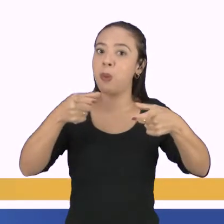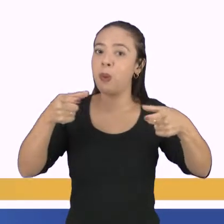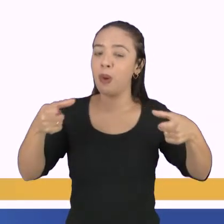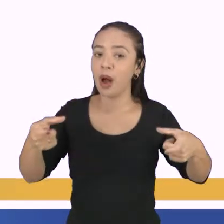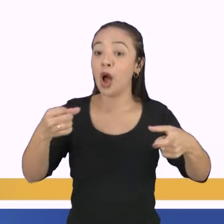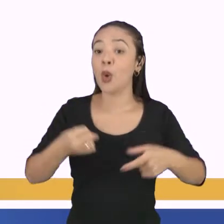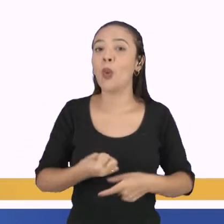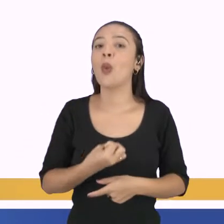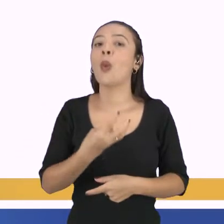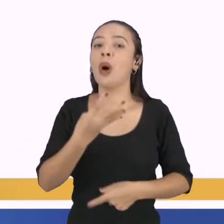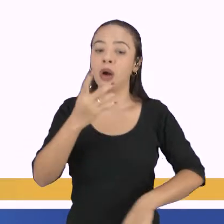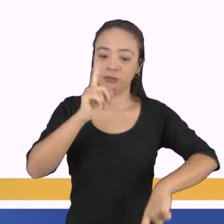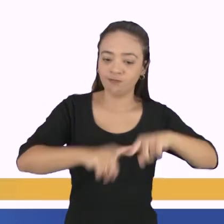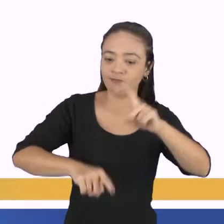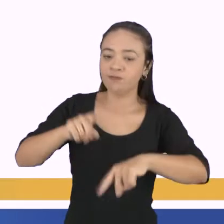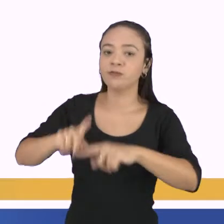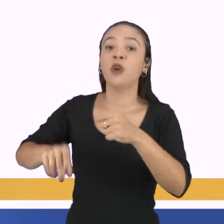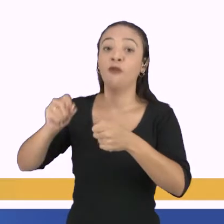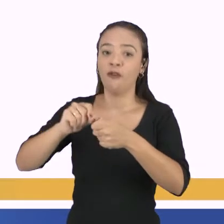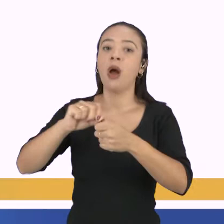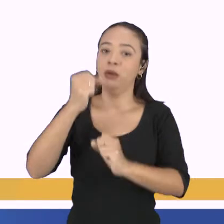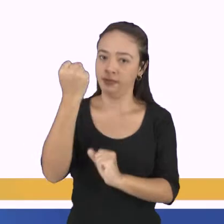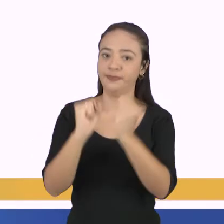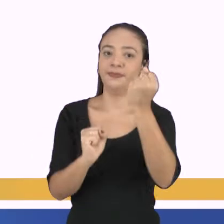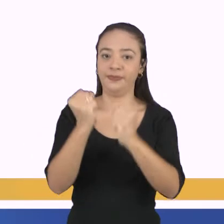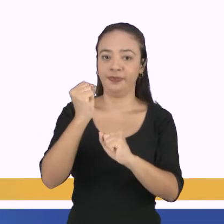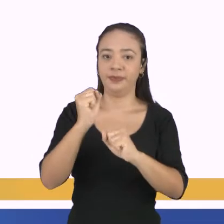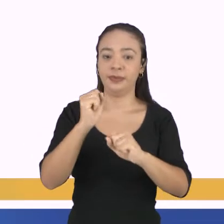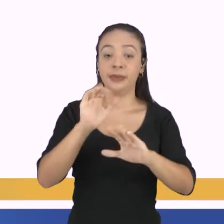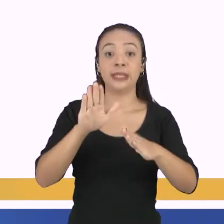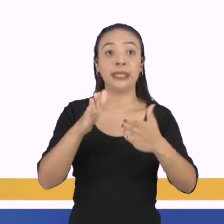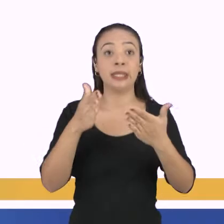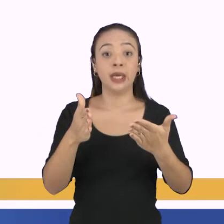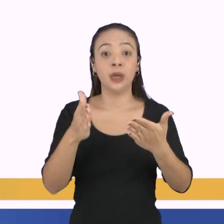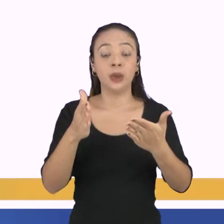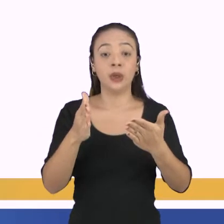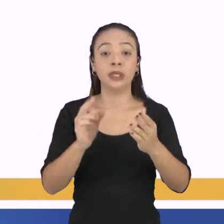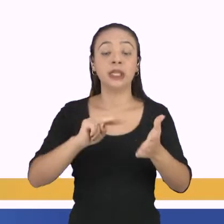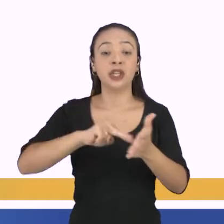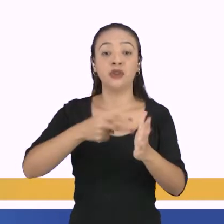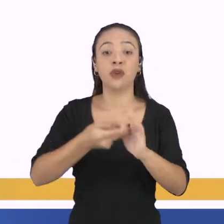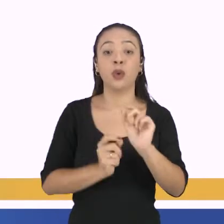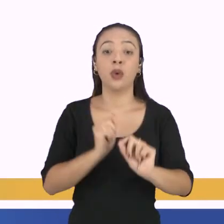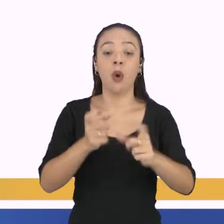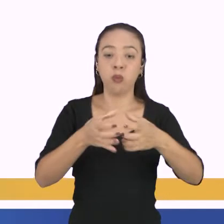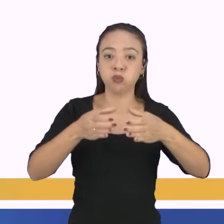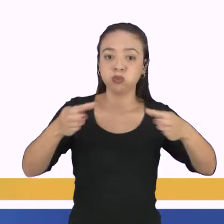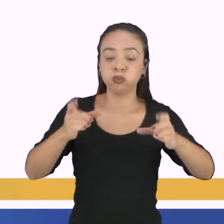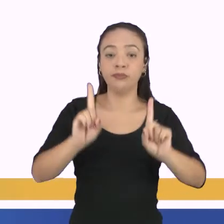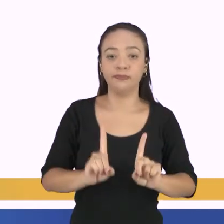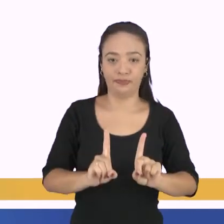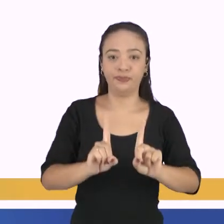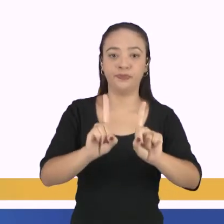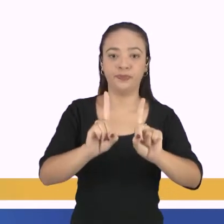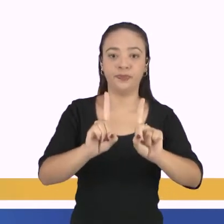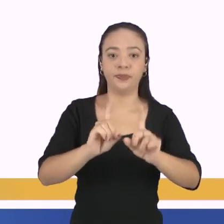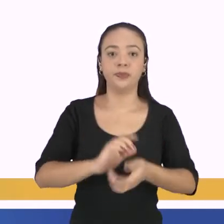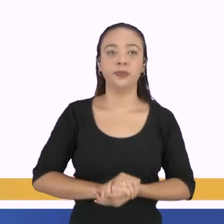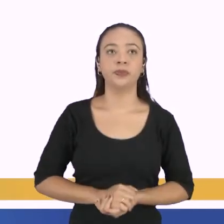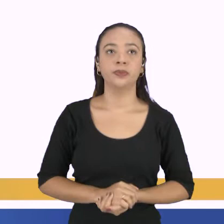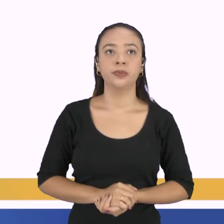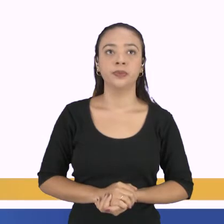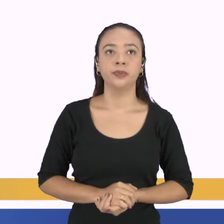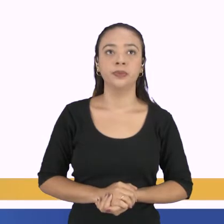a quantidade de mercadorias produzidas. Portanto, essas grandezas são diretamente proporcionais.